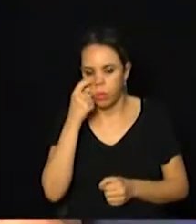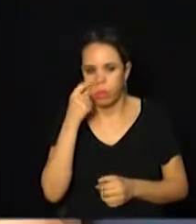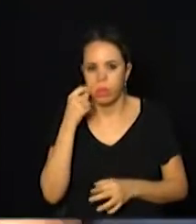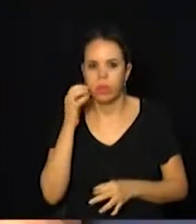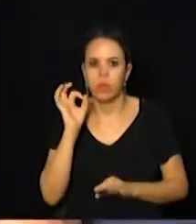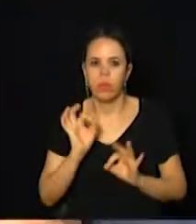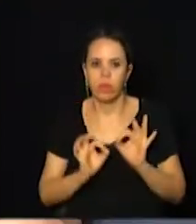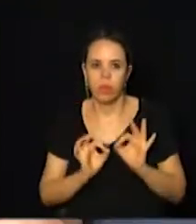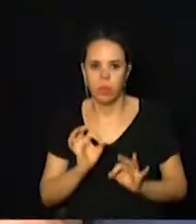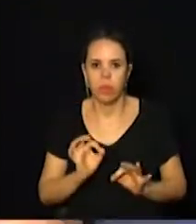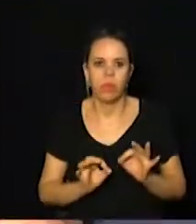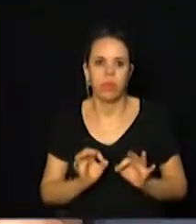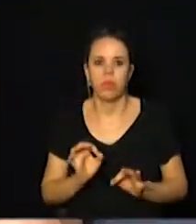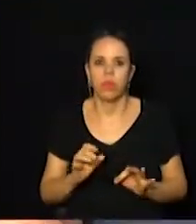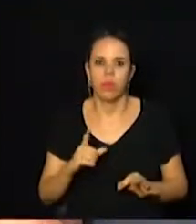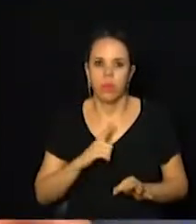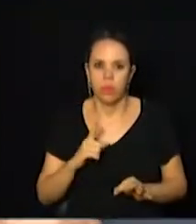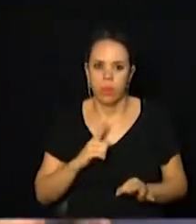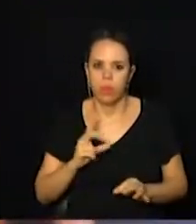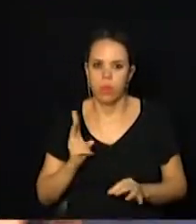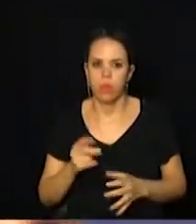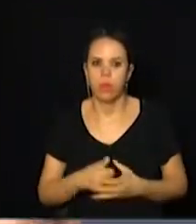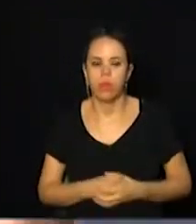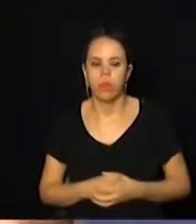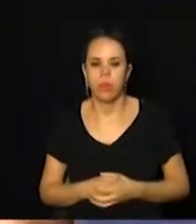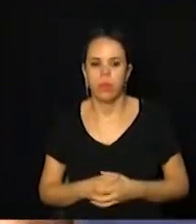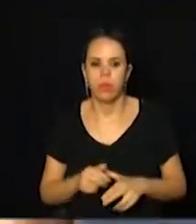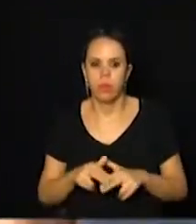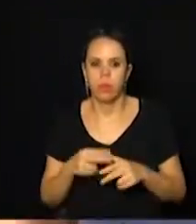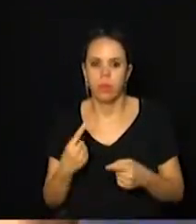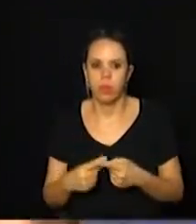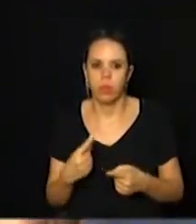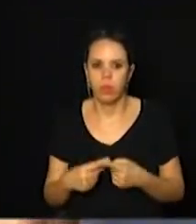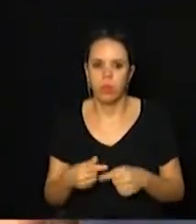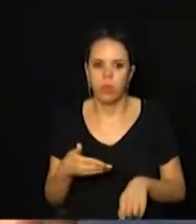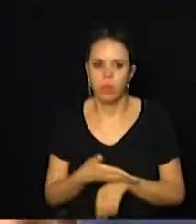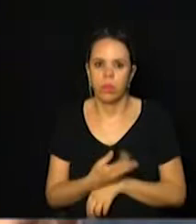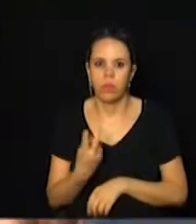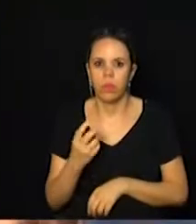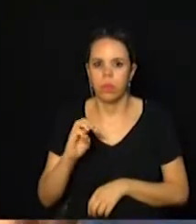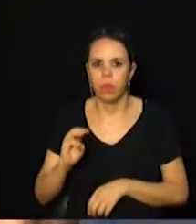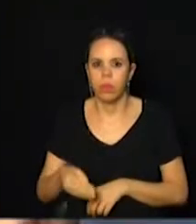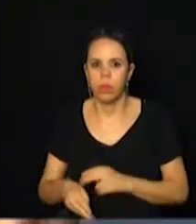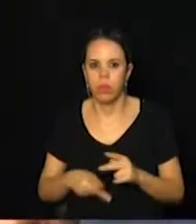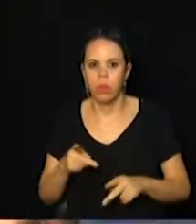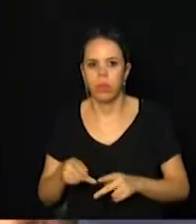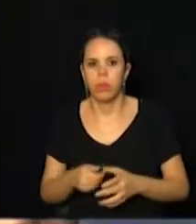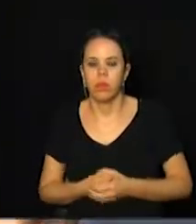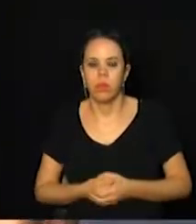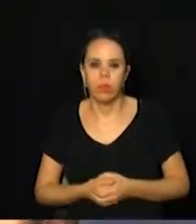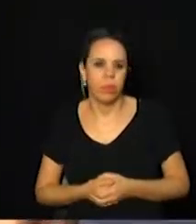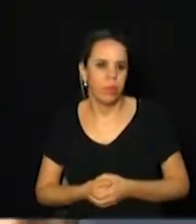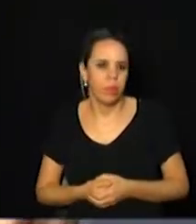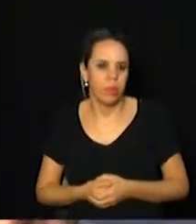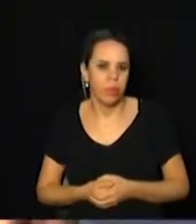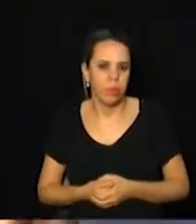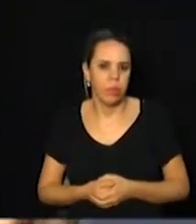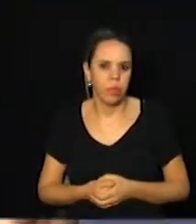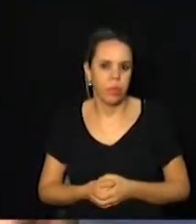é uma justiça e tem que ser mantida porque envolve 2 milhões de pessoa